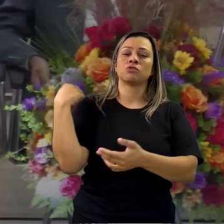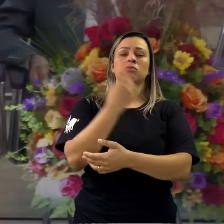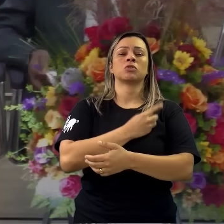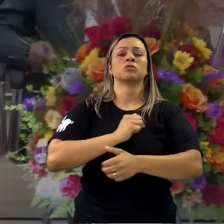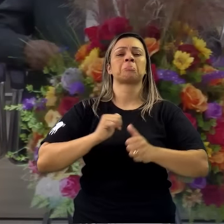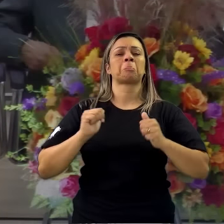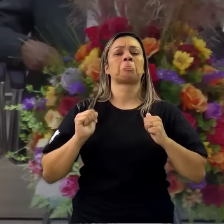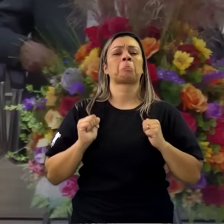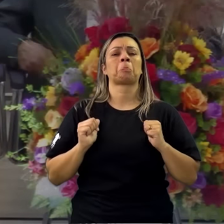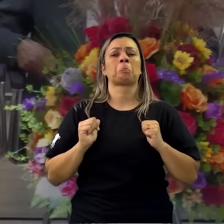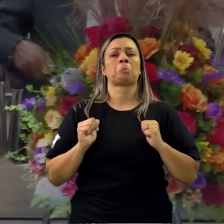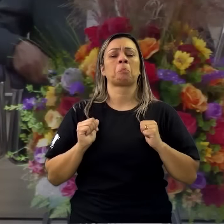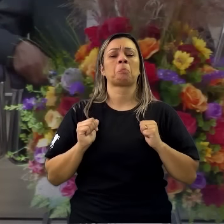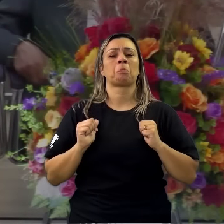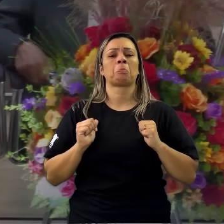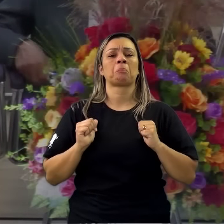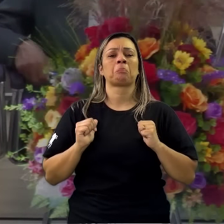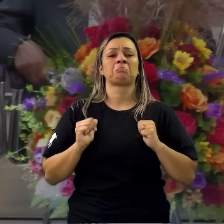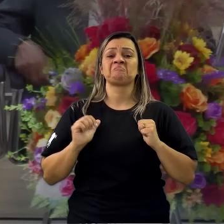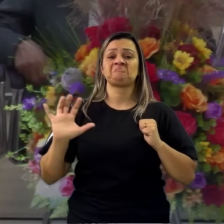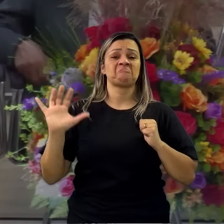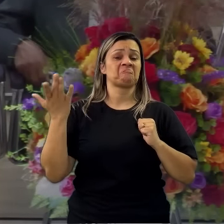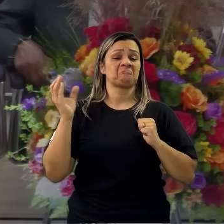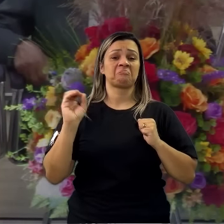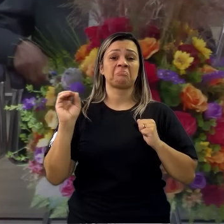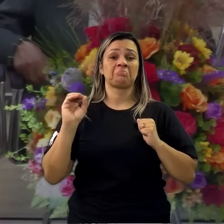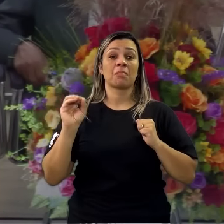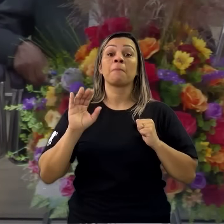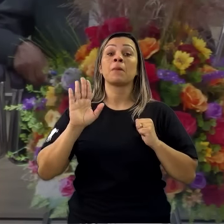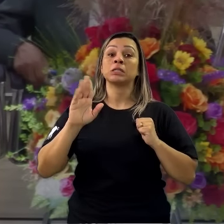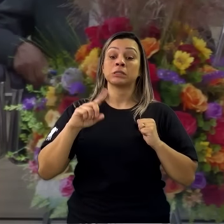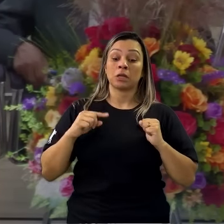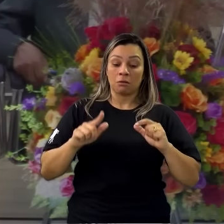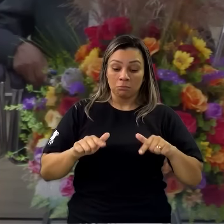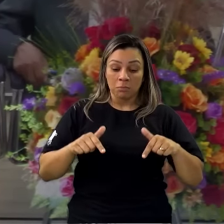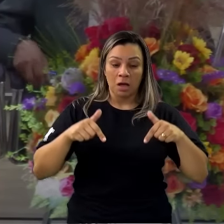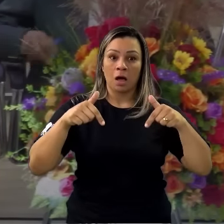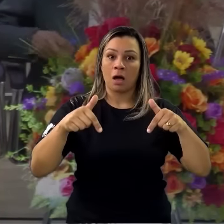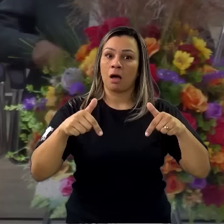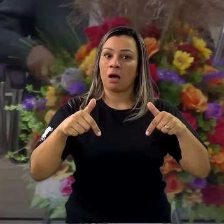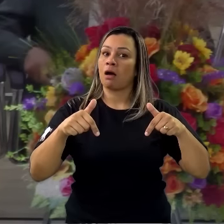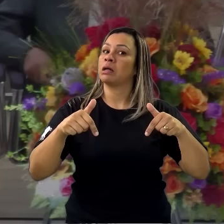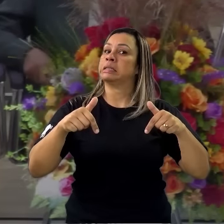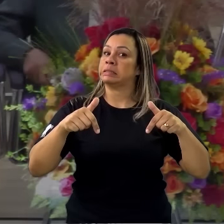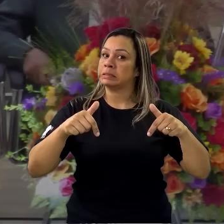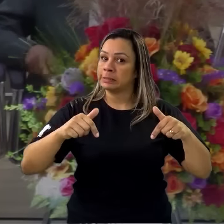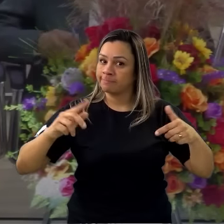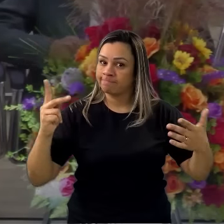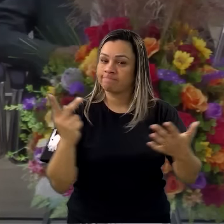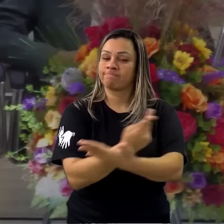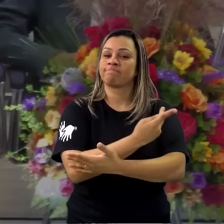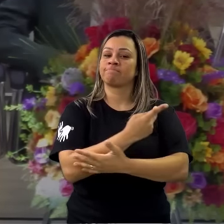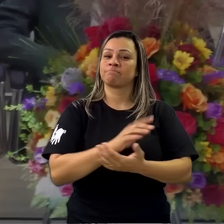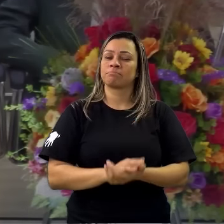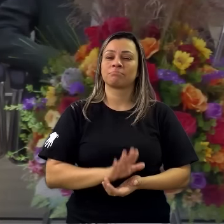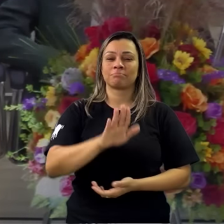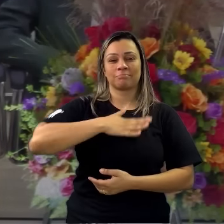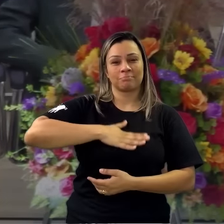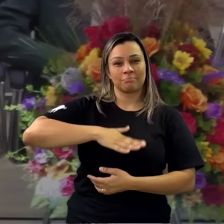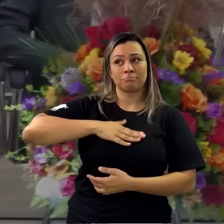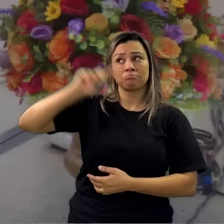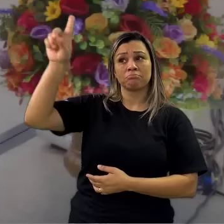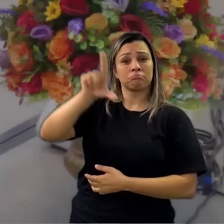aponta para você te põe de pé pra você fazer a obra Se prepare mas eu vou repetir Quem te chamou garante